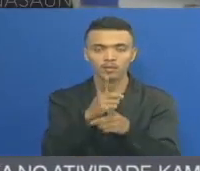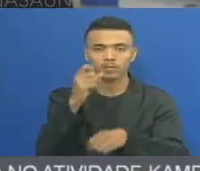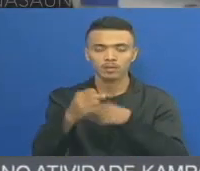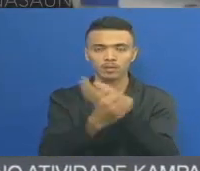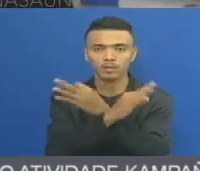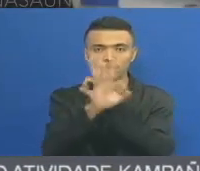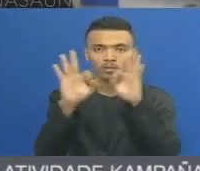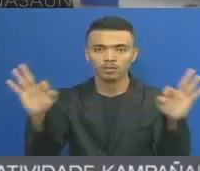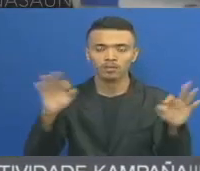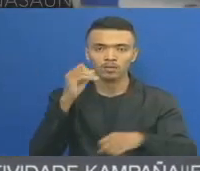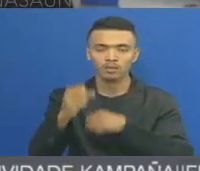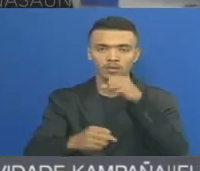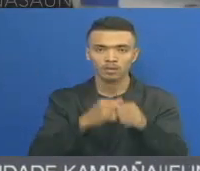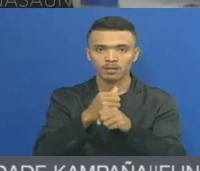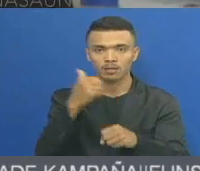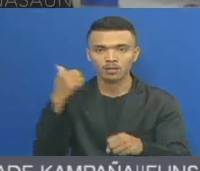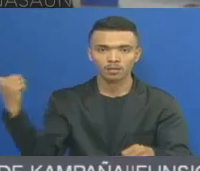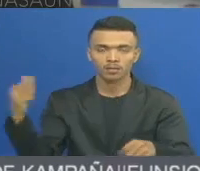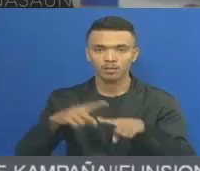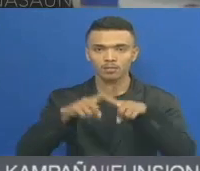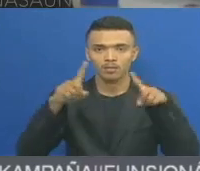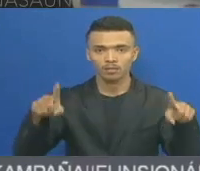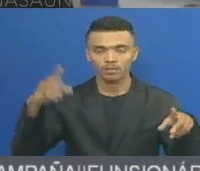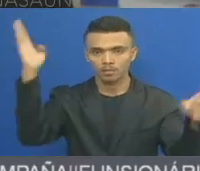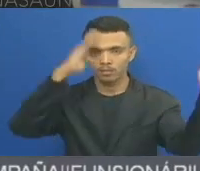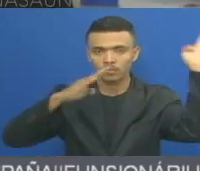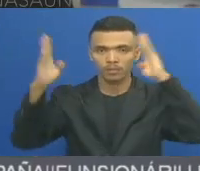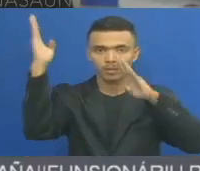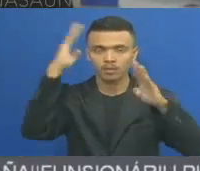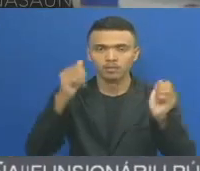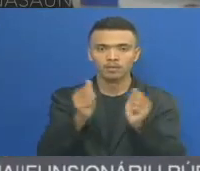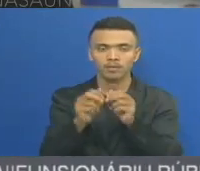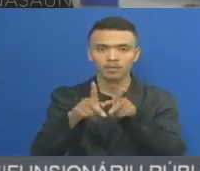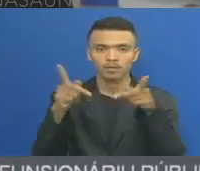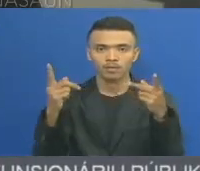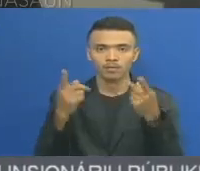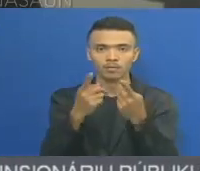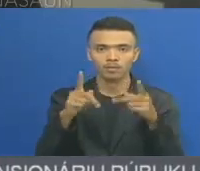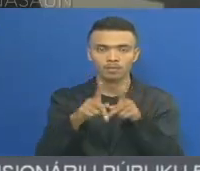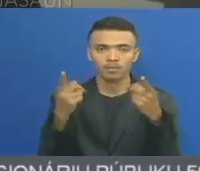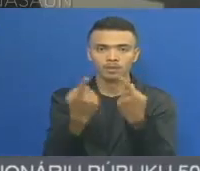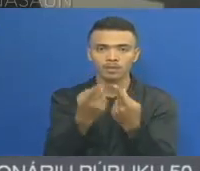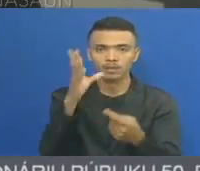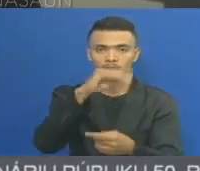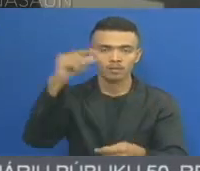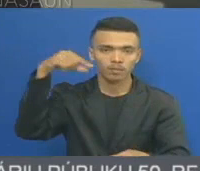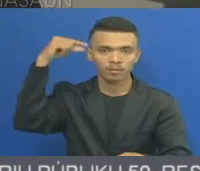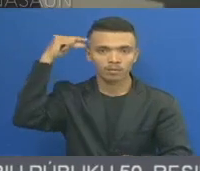bem... E o conflito entre companhia, contrato, governo, subcontrato. Também